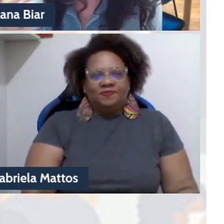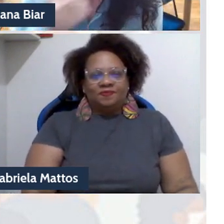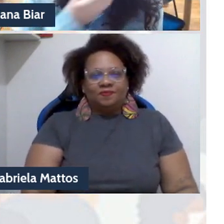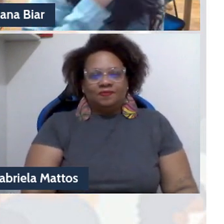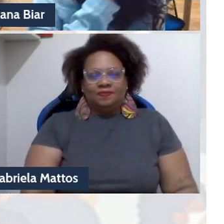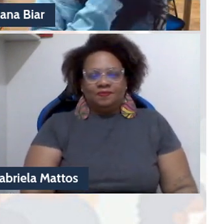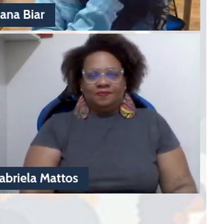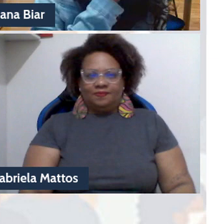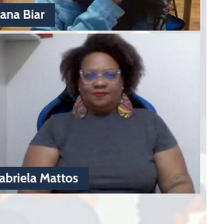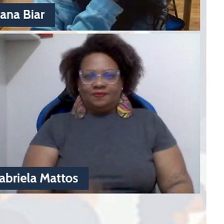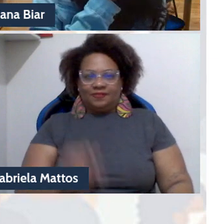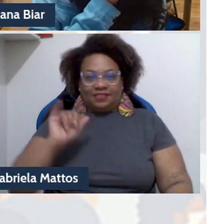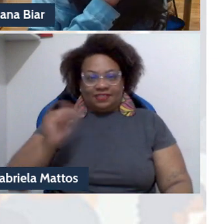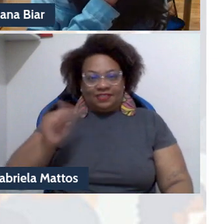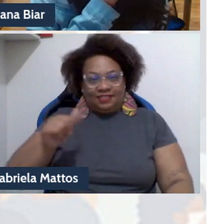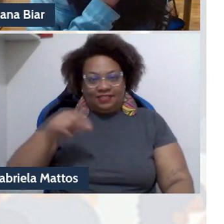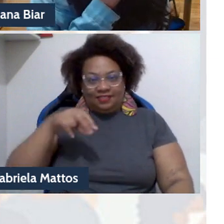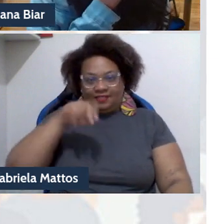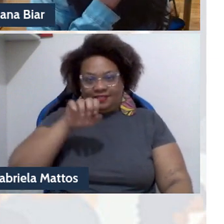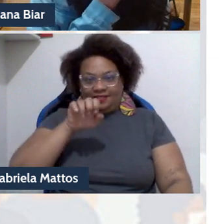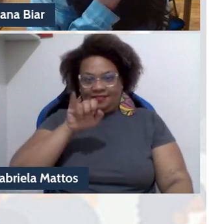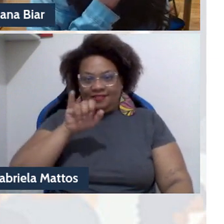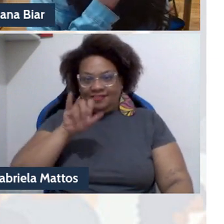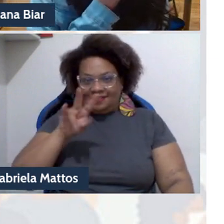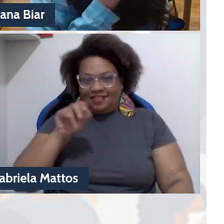da Neiva.